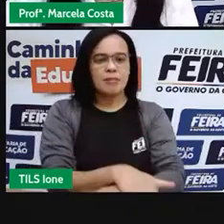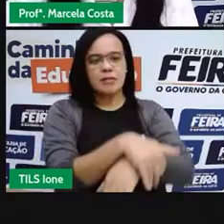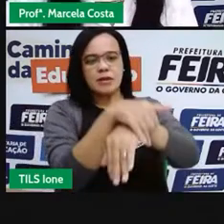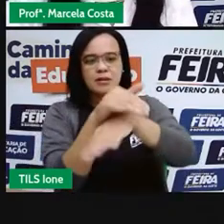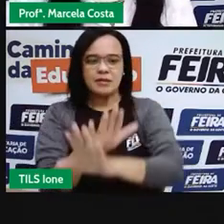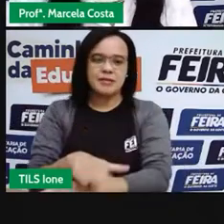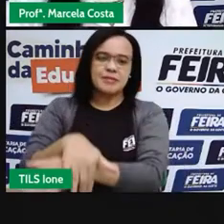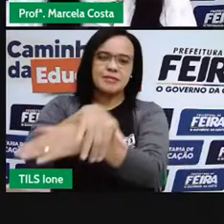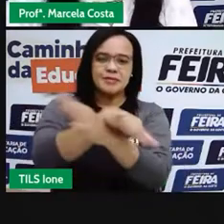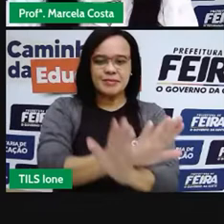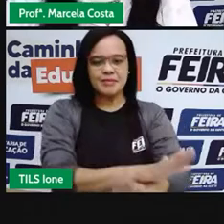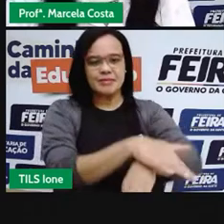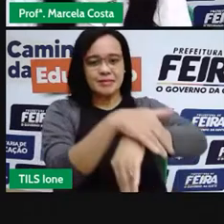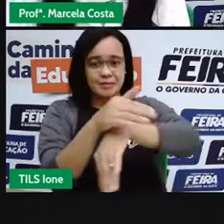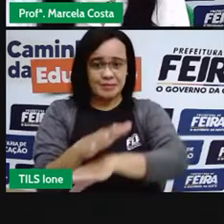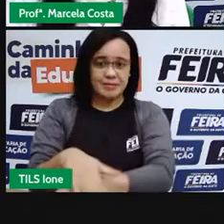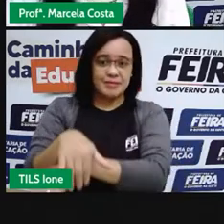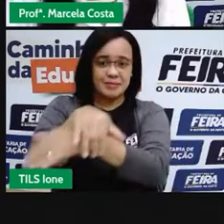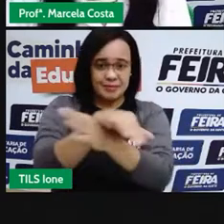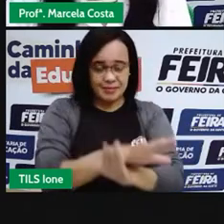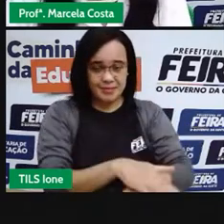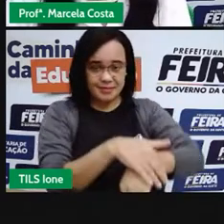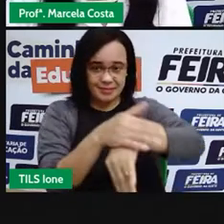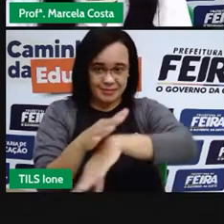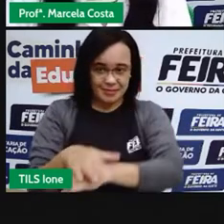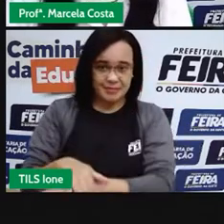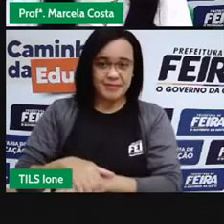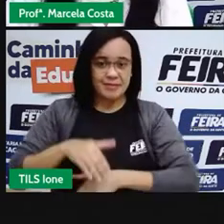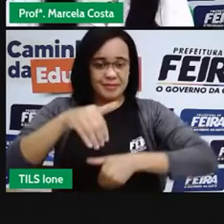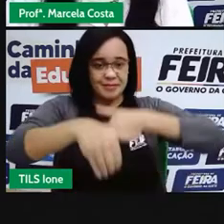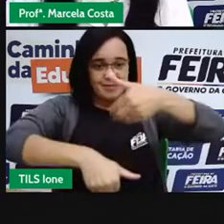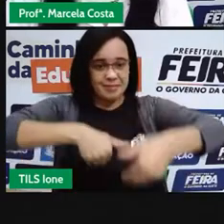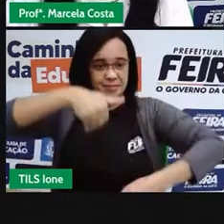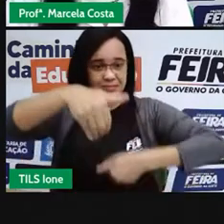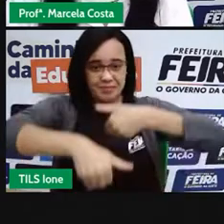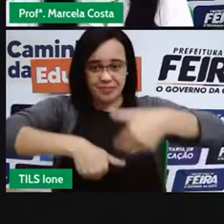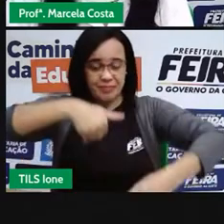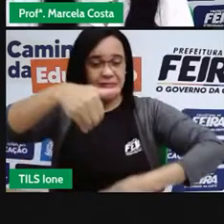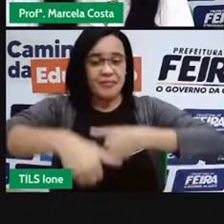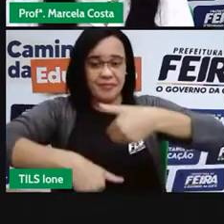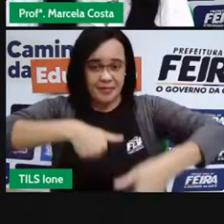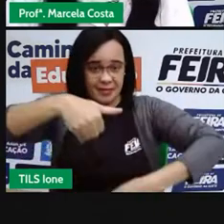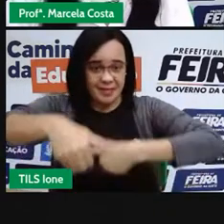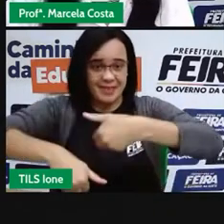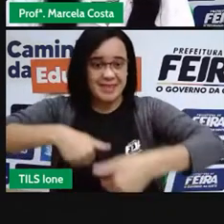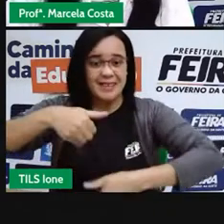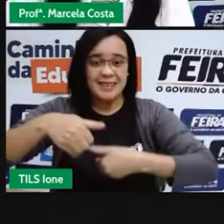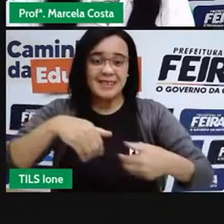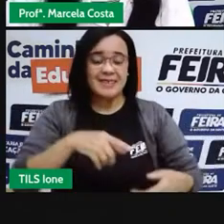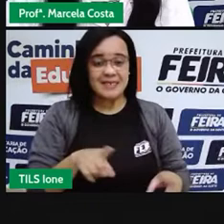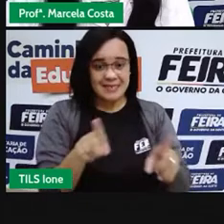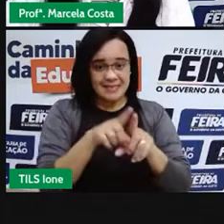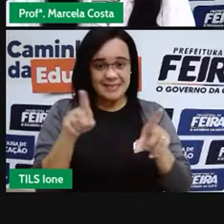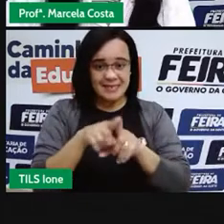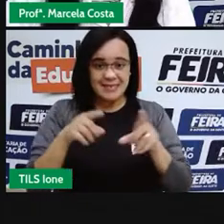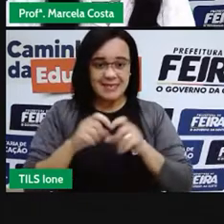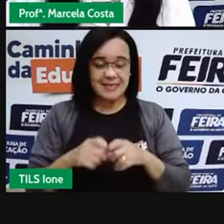Vai ver o Curupira e a Caipora. Todos eles